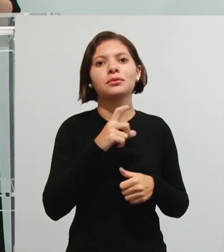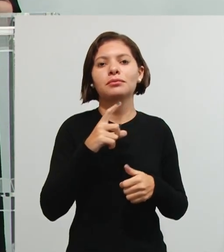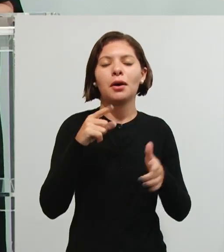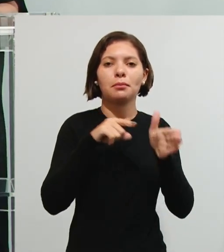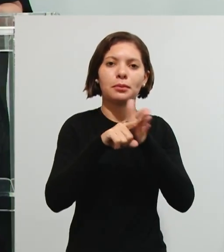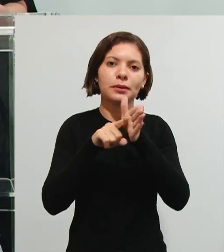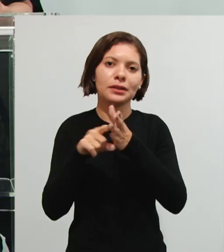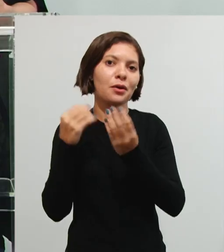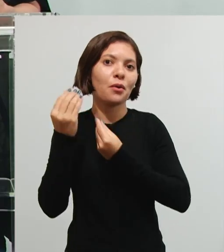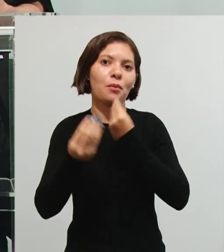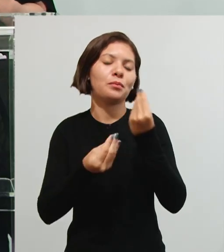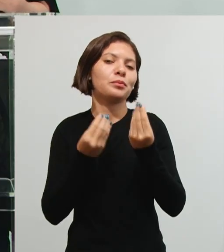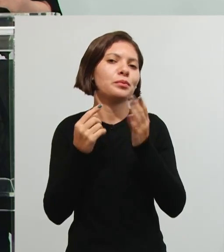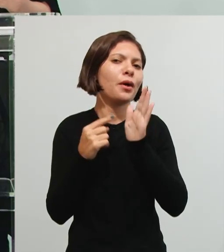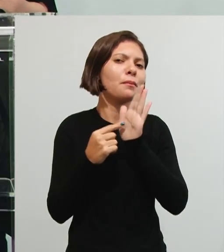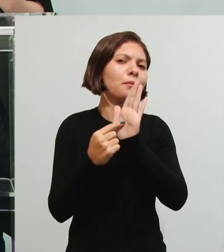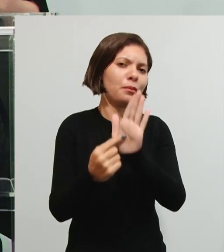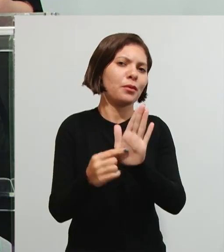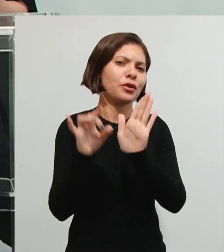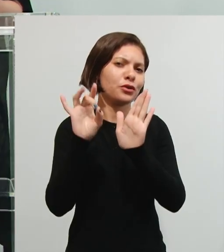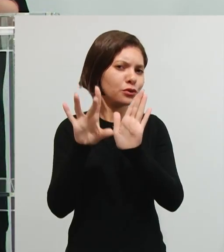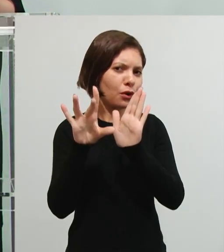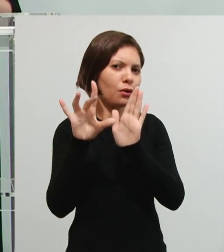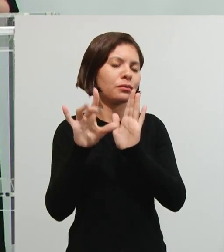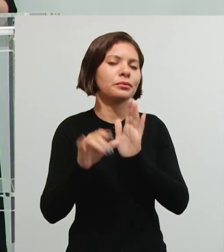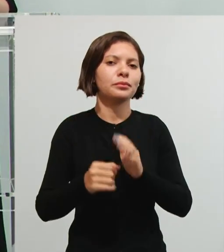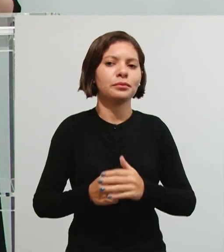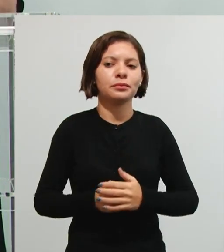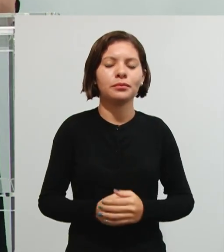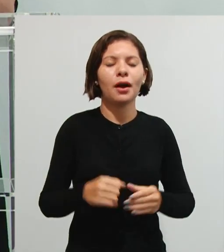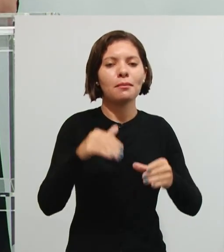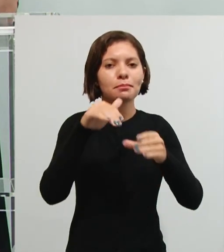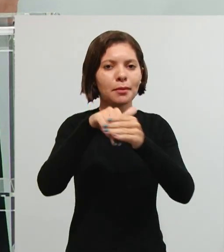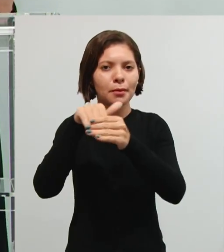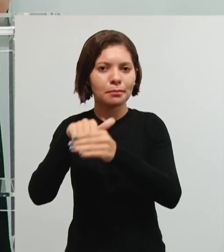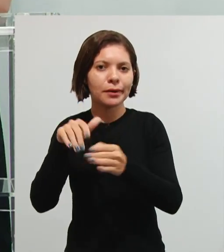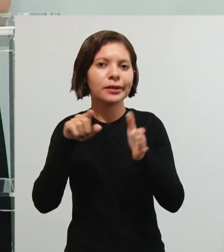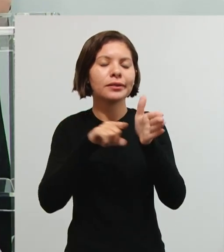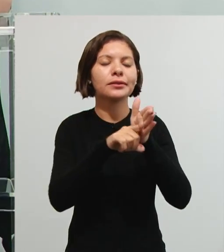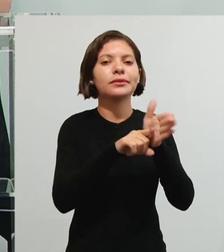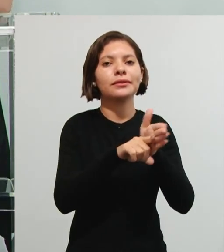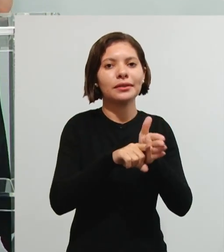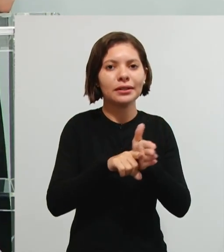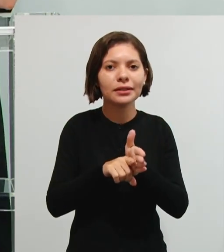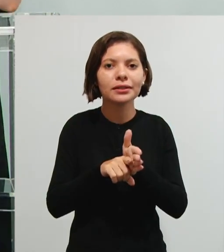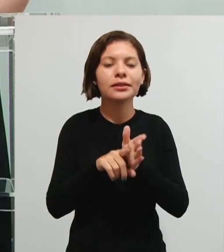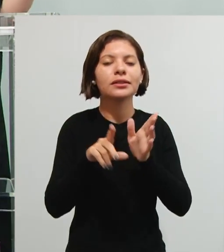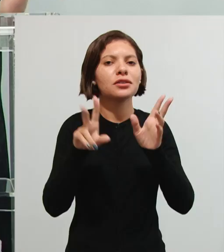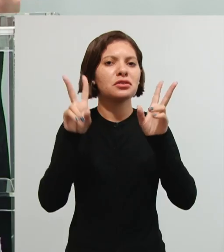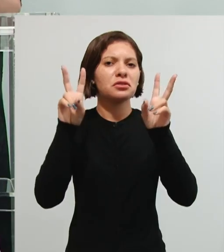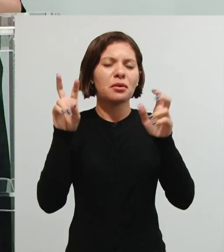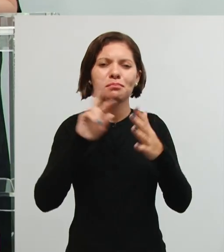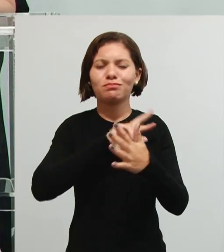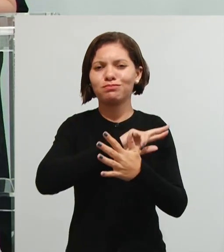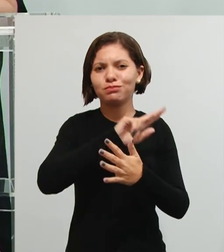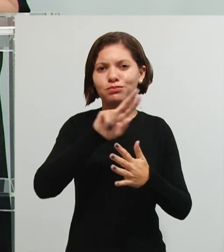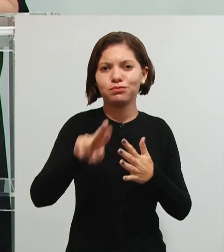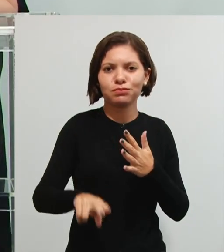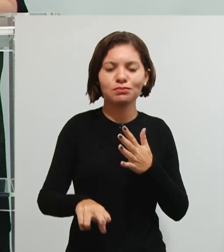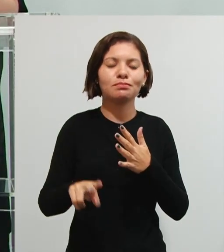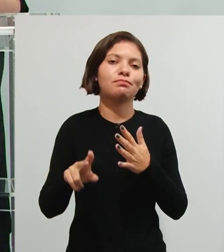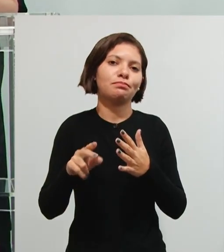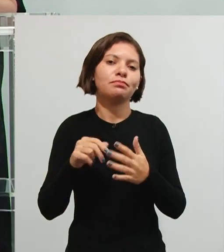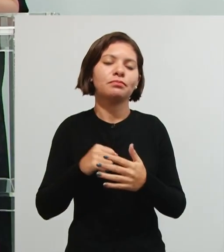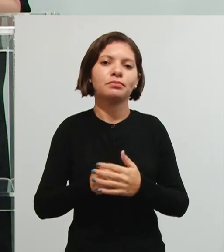com amostra. Então, todas as pesquisas que a gente vê, eleitorais, pesquisas sobre diversos aspectos aí,